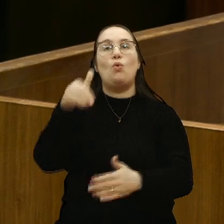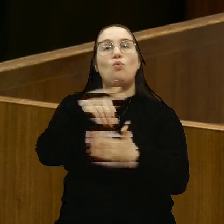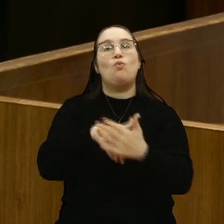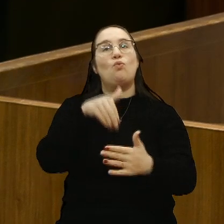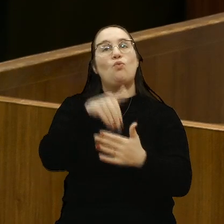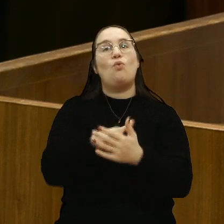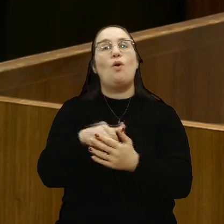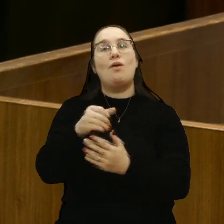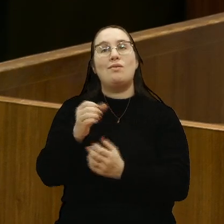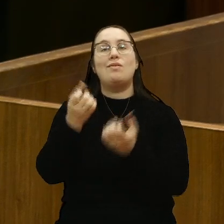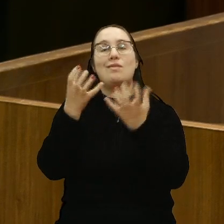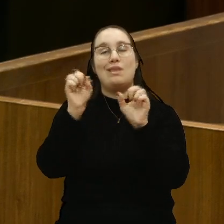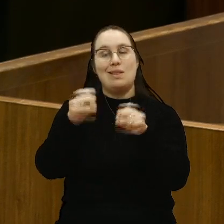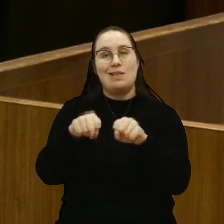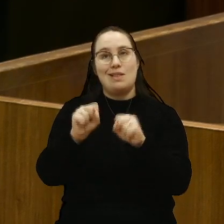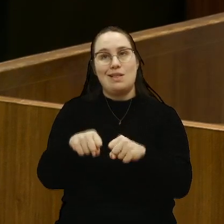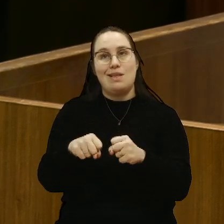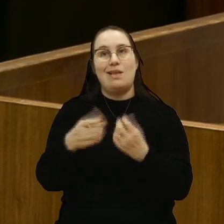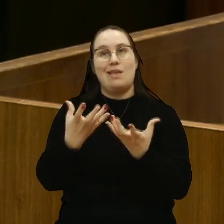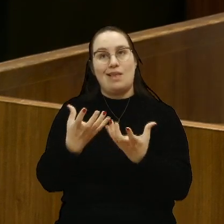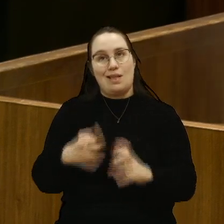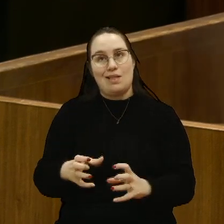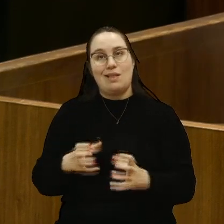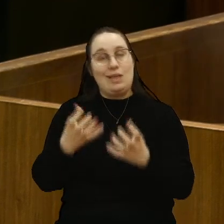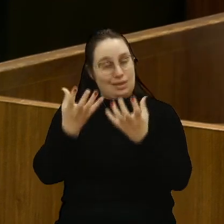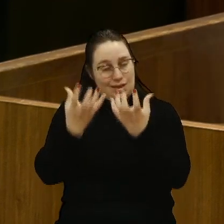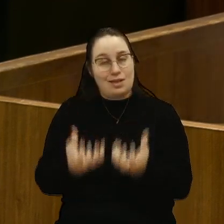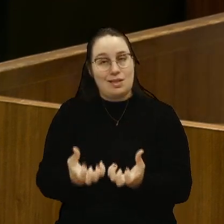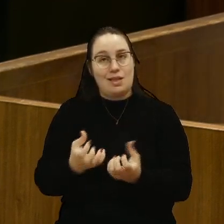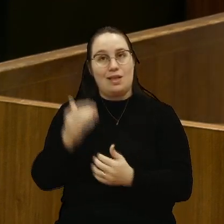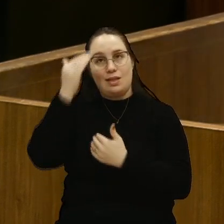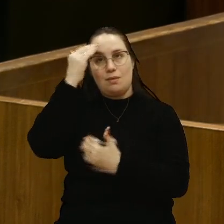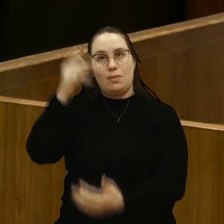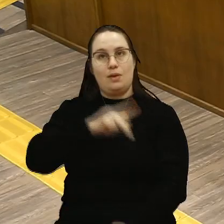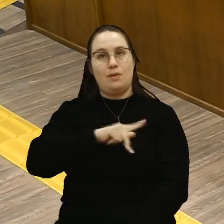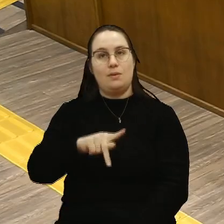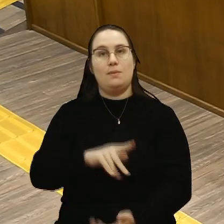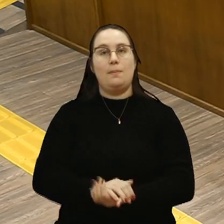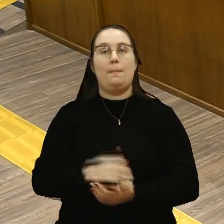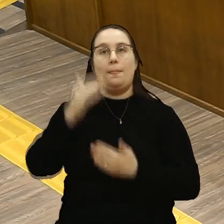colegas favorável a esse projeto tão importante para essa cidade. Obrigada, presidente. Obrigado, vereadora. Encerrada a discussão.